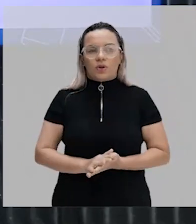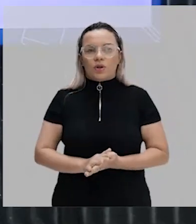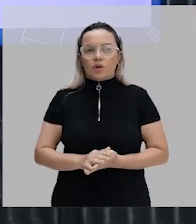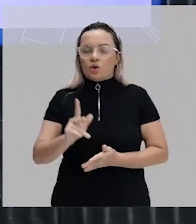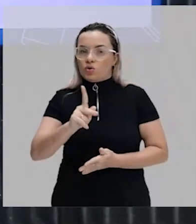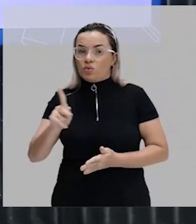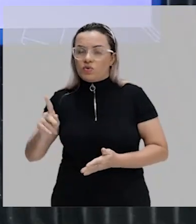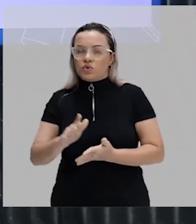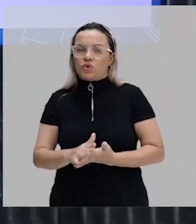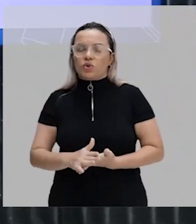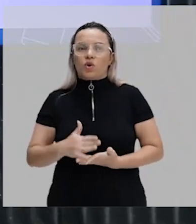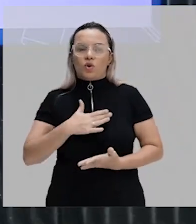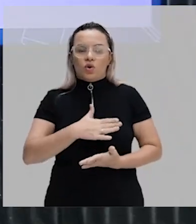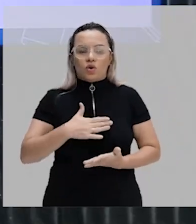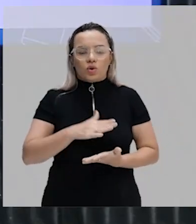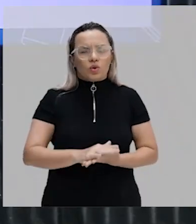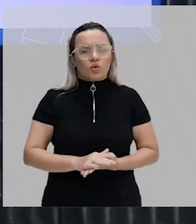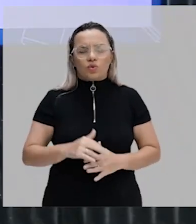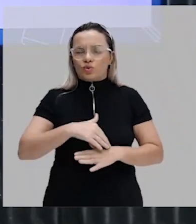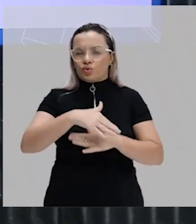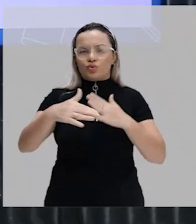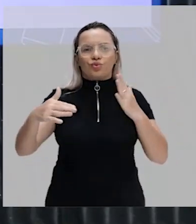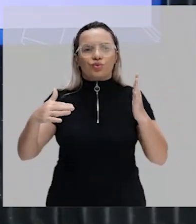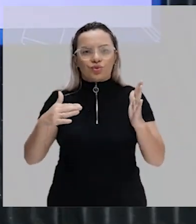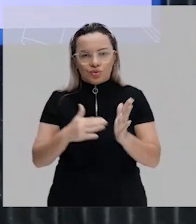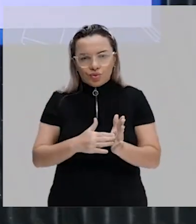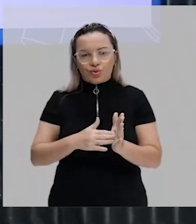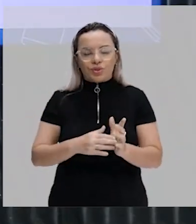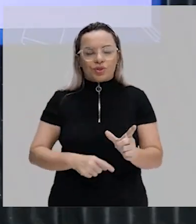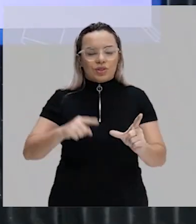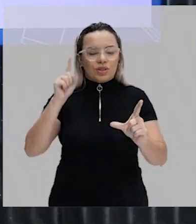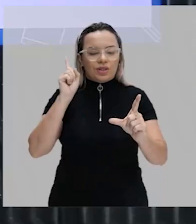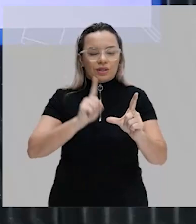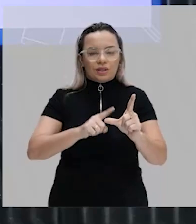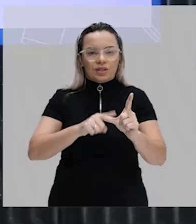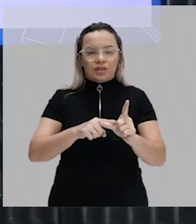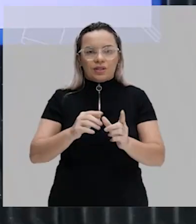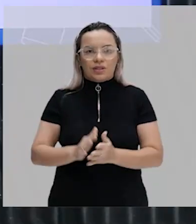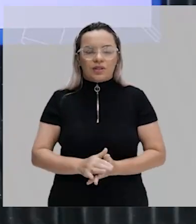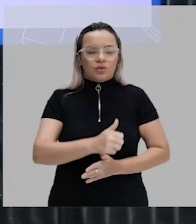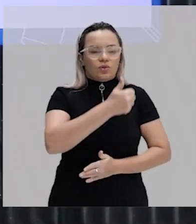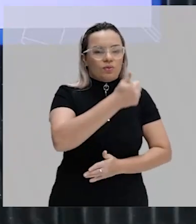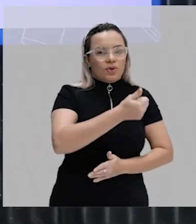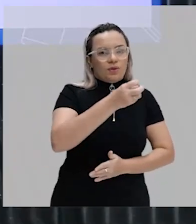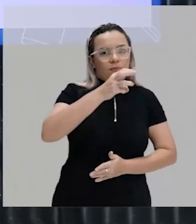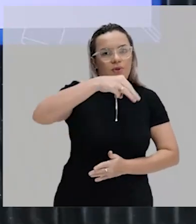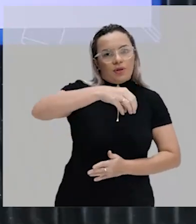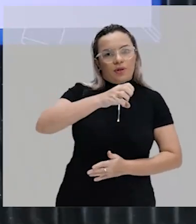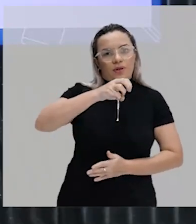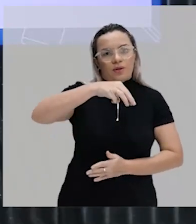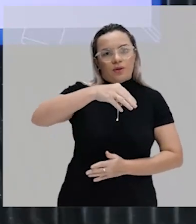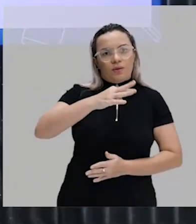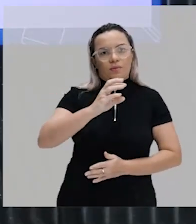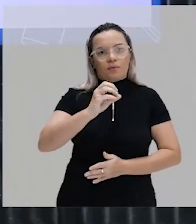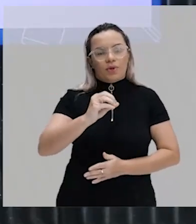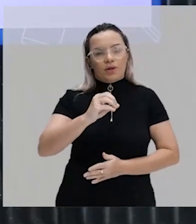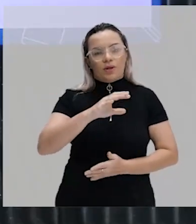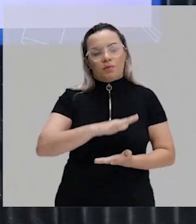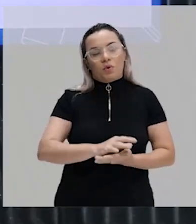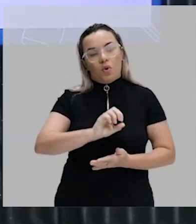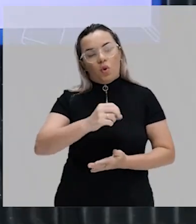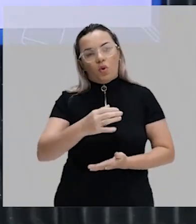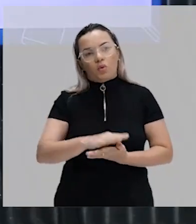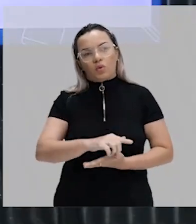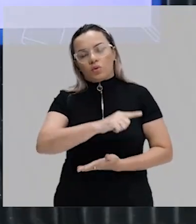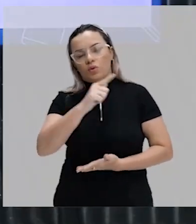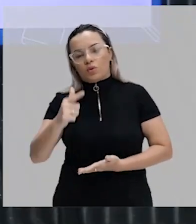geral, dizem tudo que tem variável no primeiro membro, tudo que não tem para o segundo. Gente, como, né, a ordem, se você